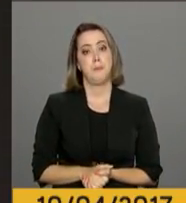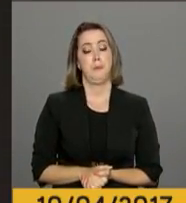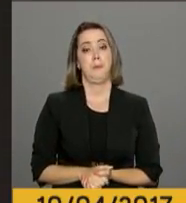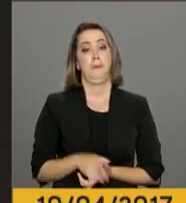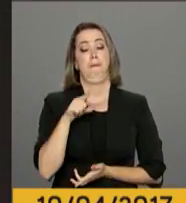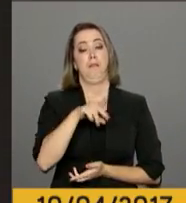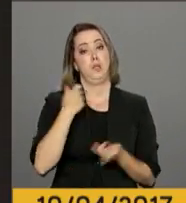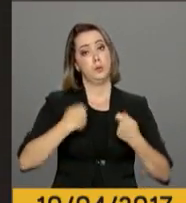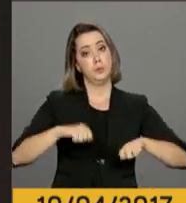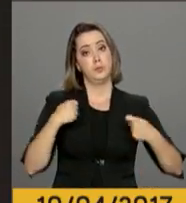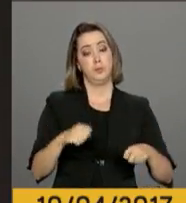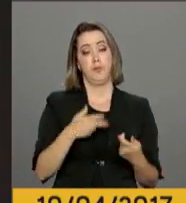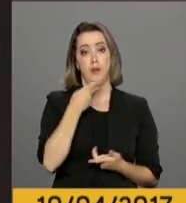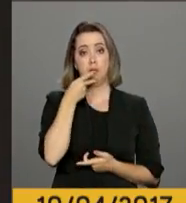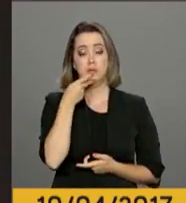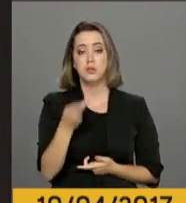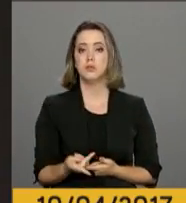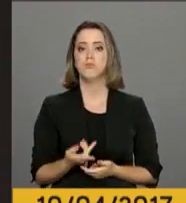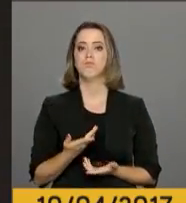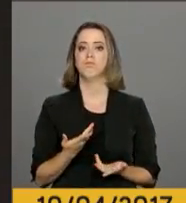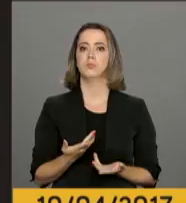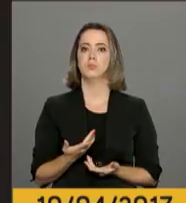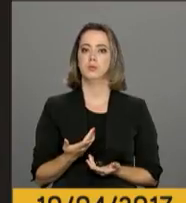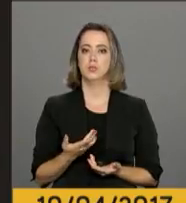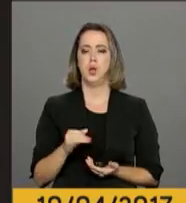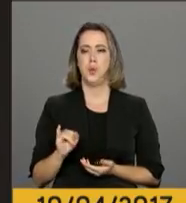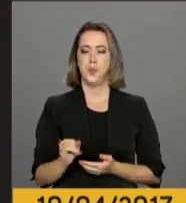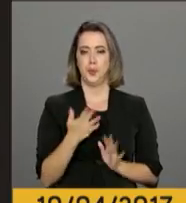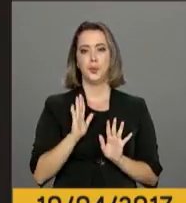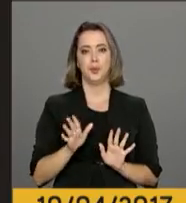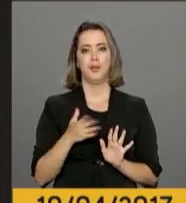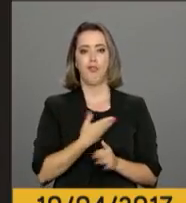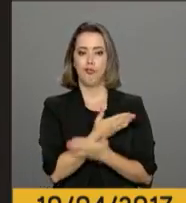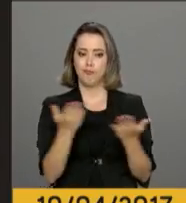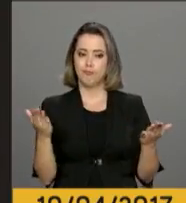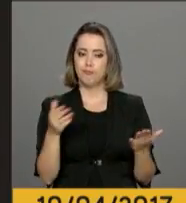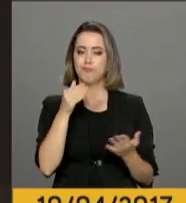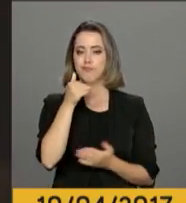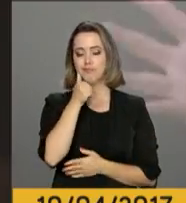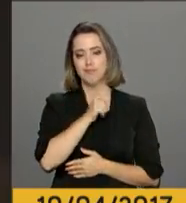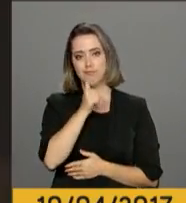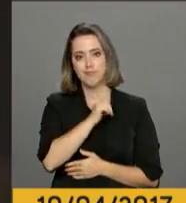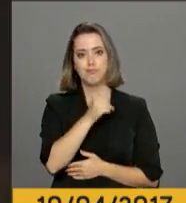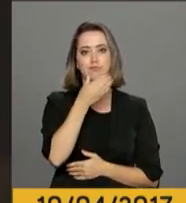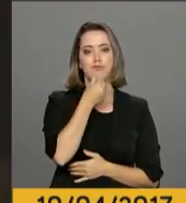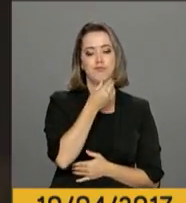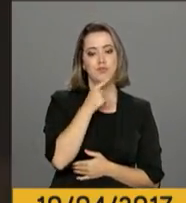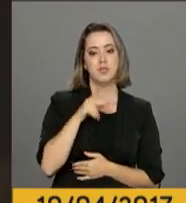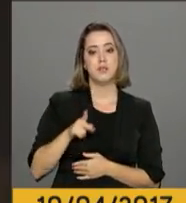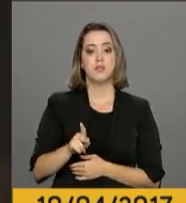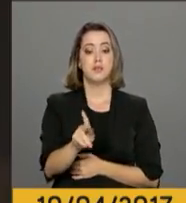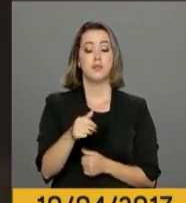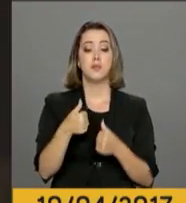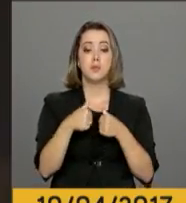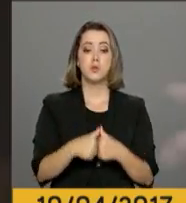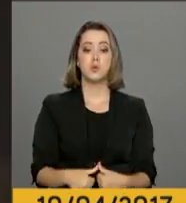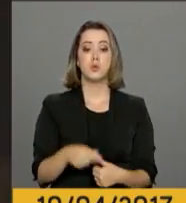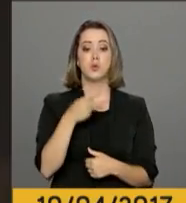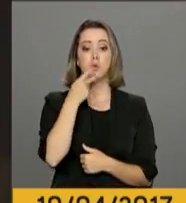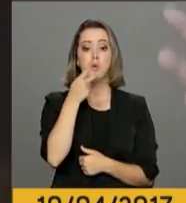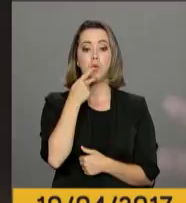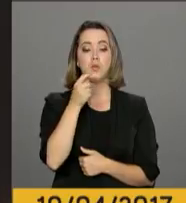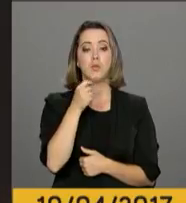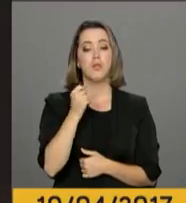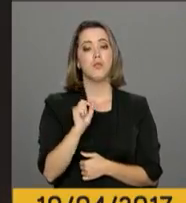E devo dizer, eu vou aproveitar aqui os senhores e as senhoras, porque em todo local onde eu estou, eu digo um